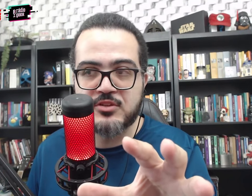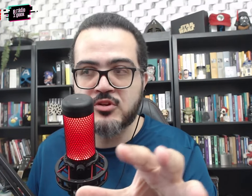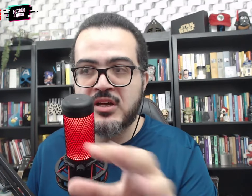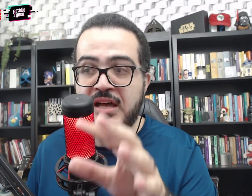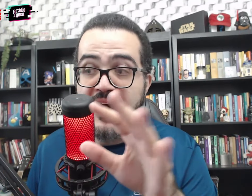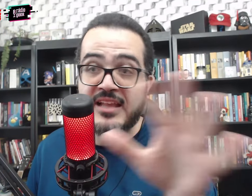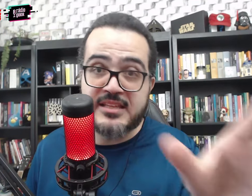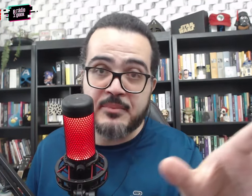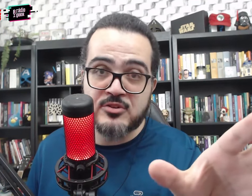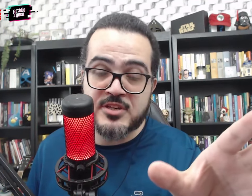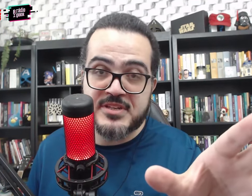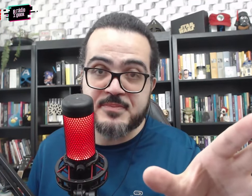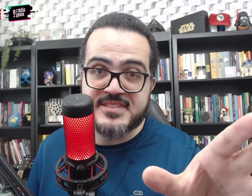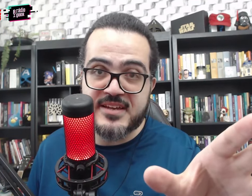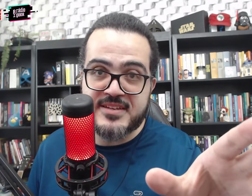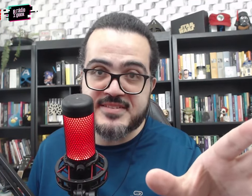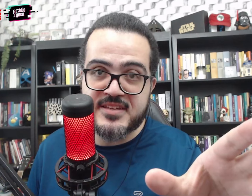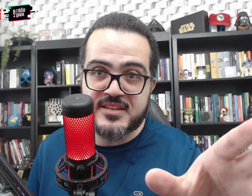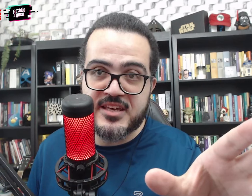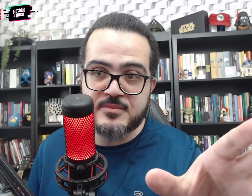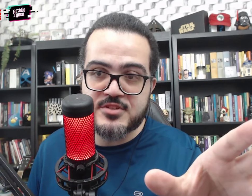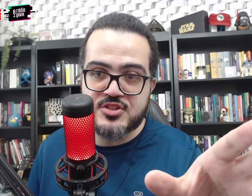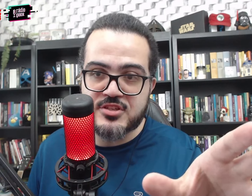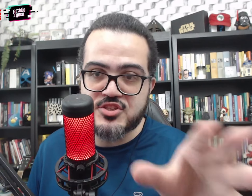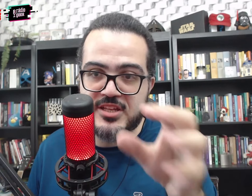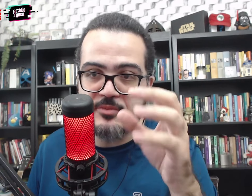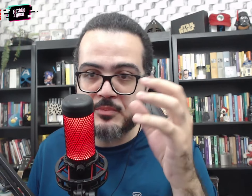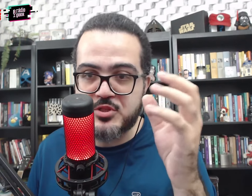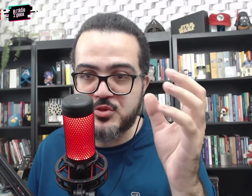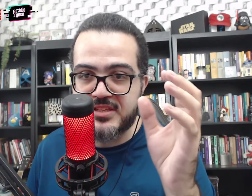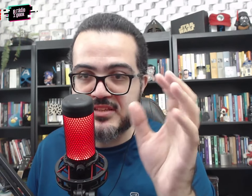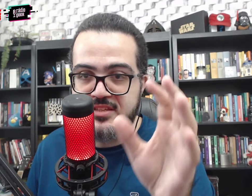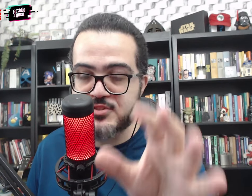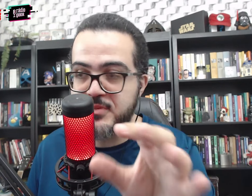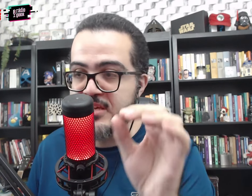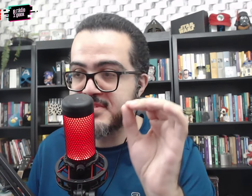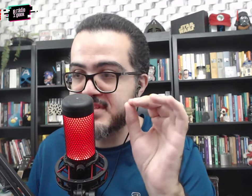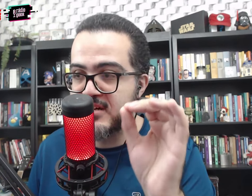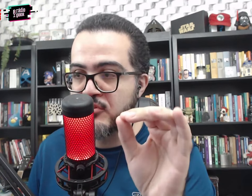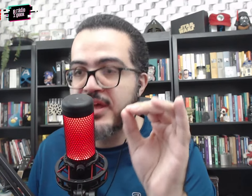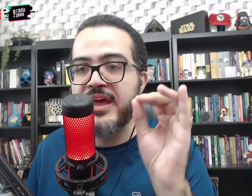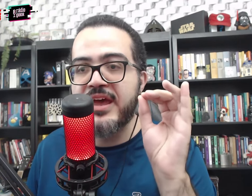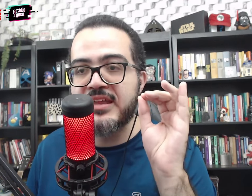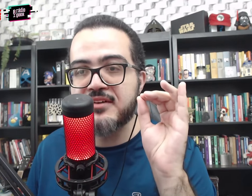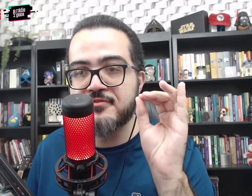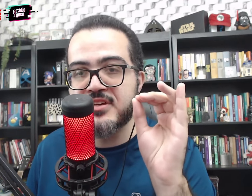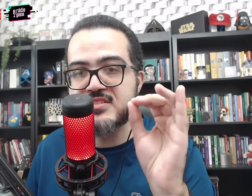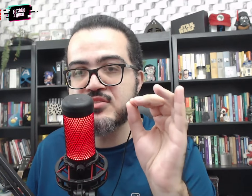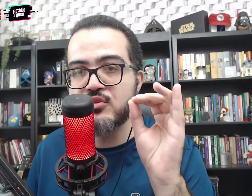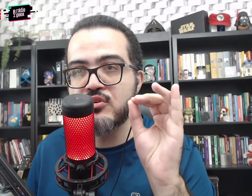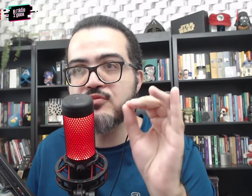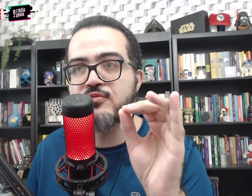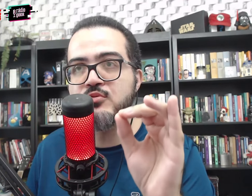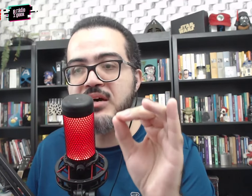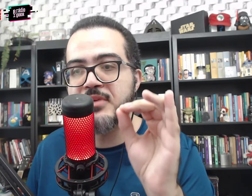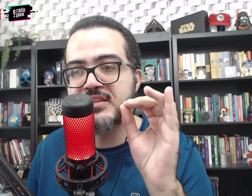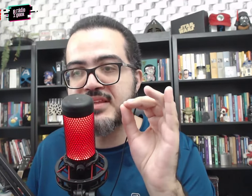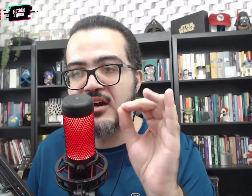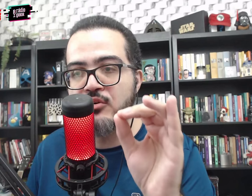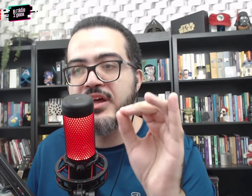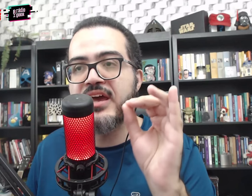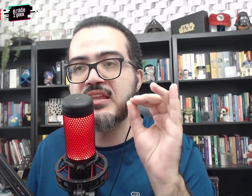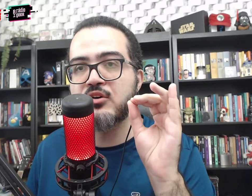bar falou a Leila Barros é uma especialista em games gente ela é uma pessoa que entende sobre games não ela fez o